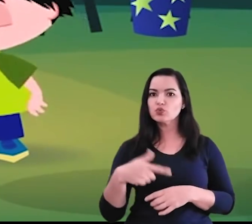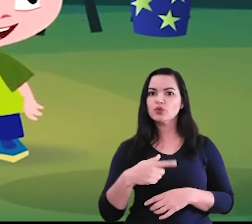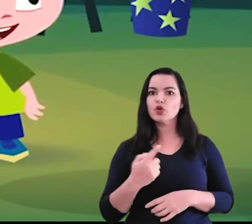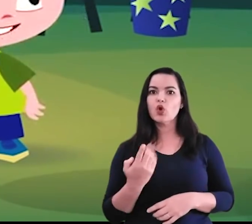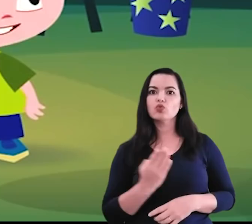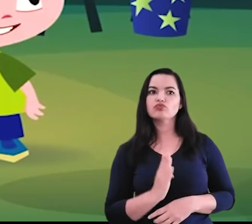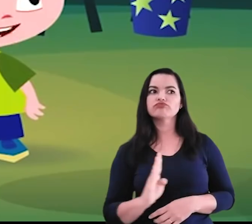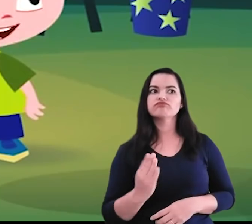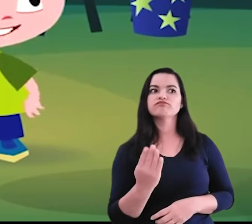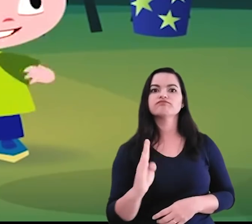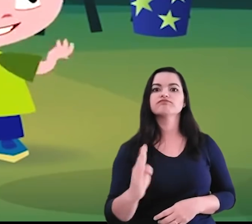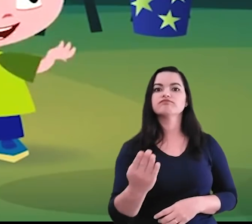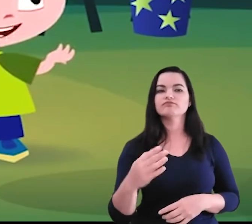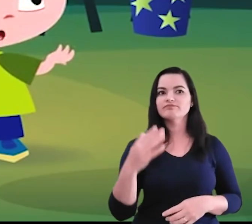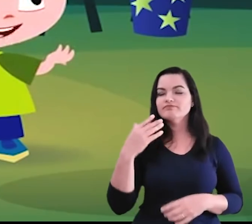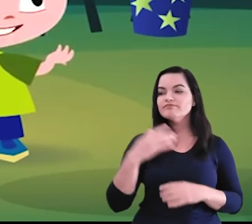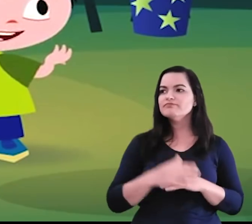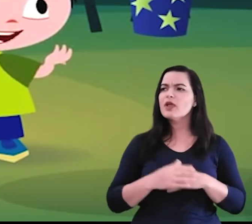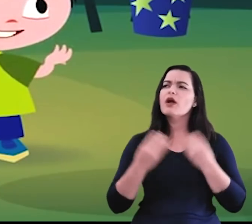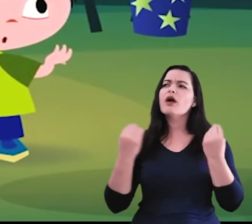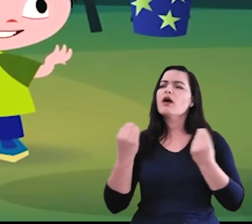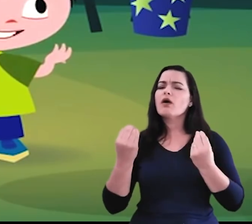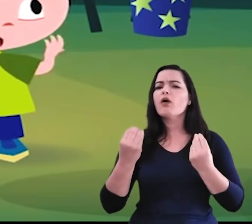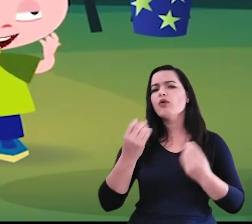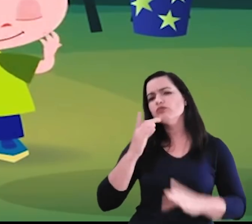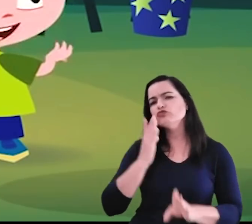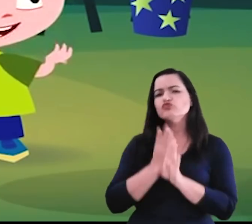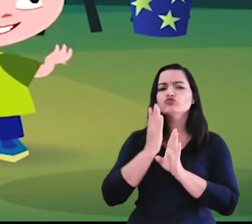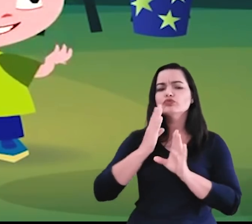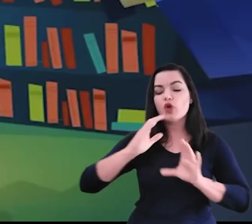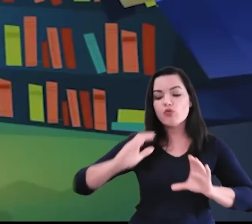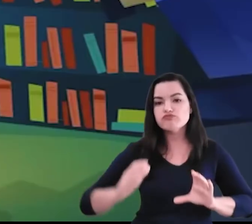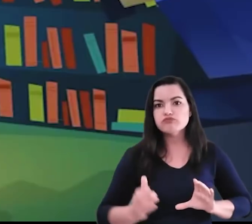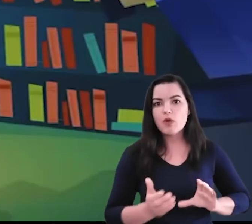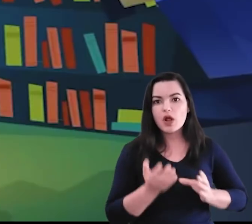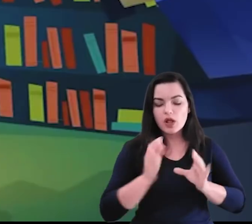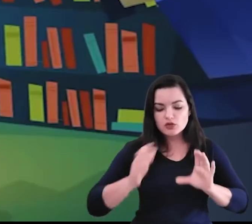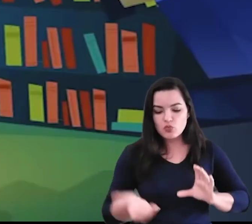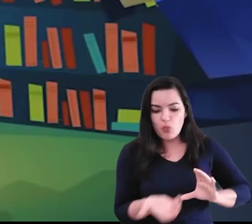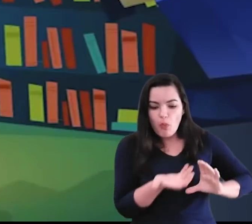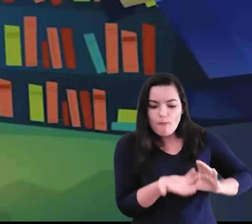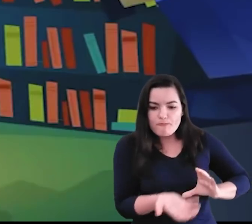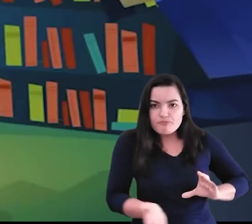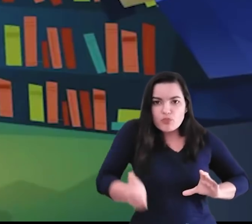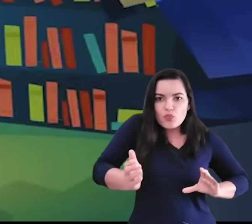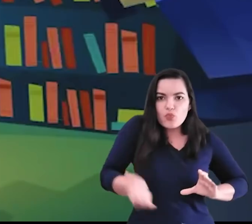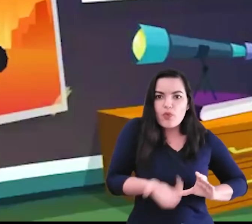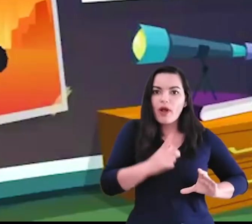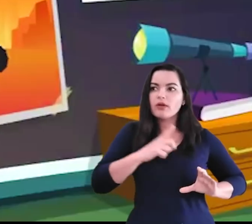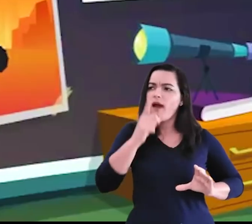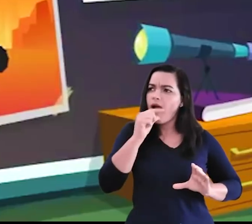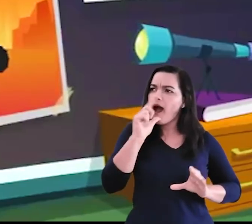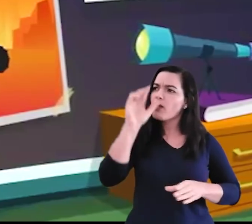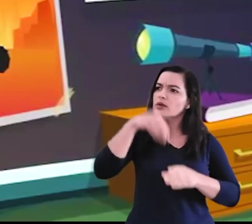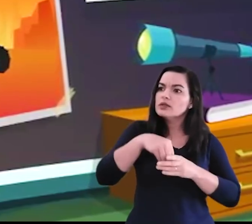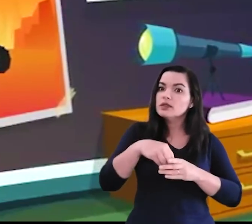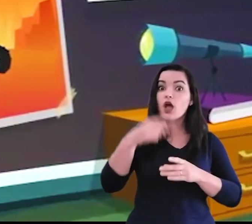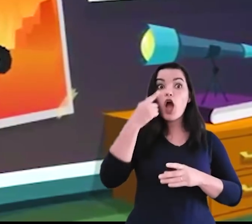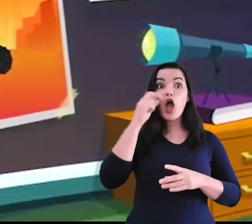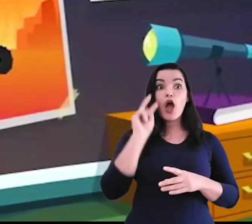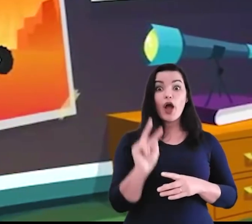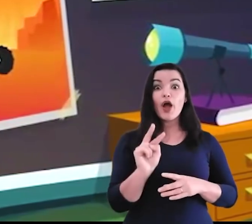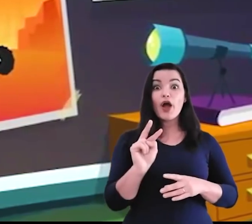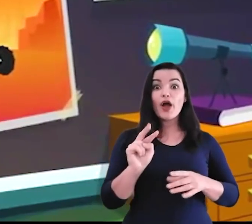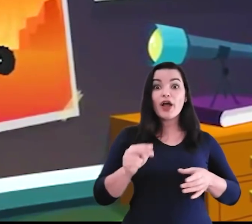vai descobrir se esses buracos em Marte têm água, hein, Luna? Olha, é o Curiosity. Quem? O